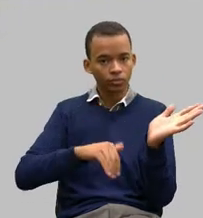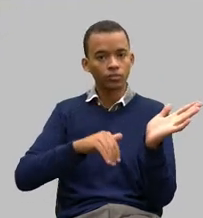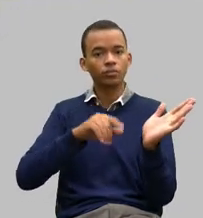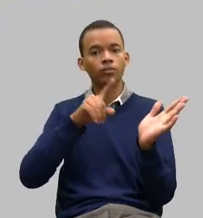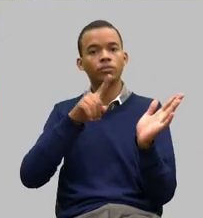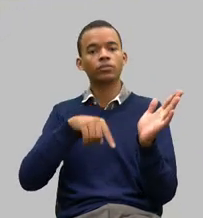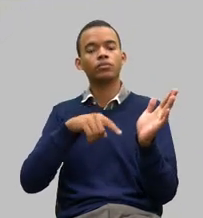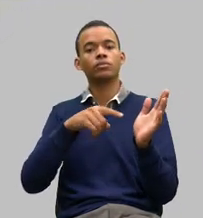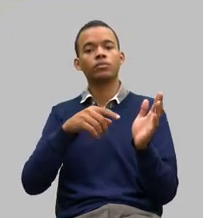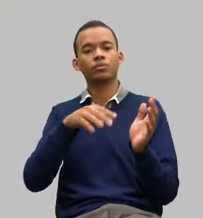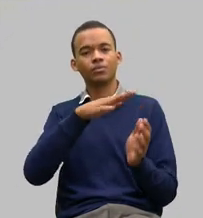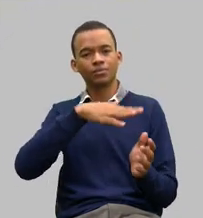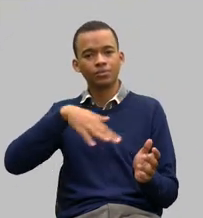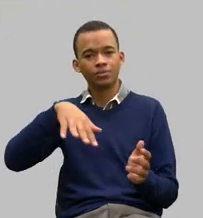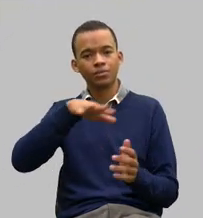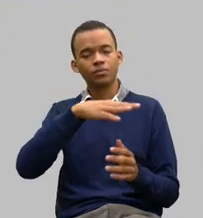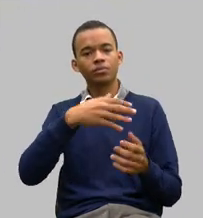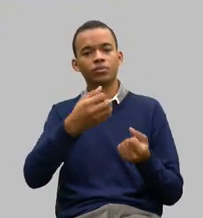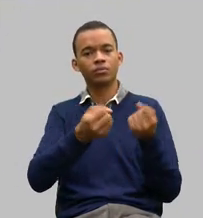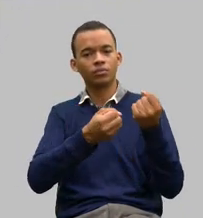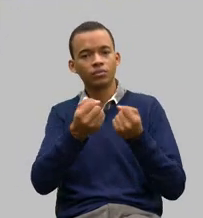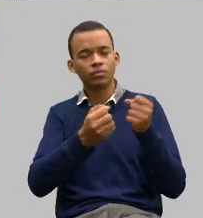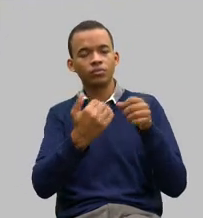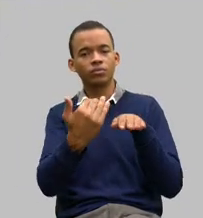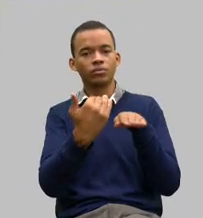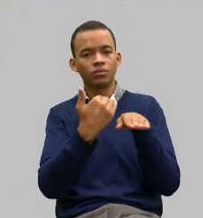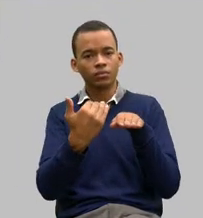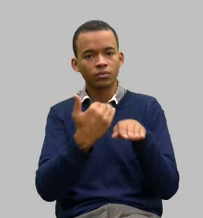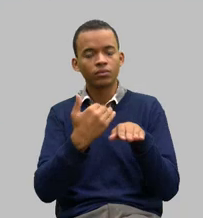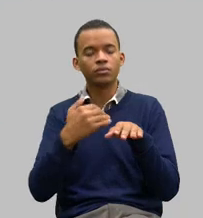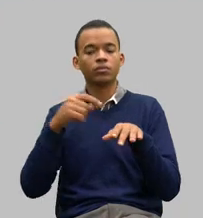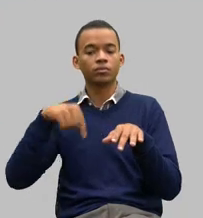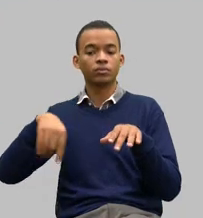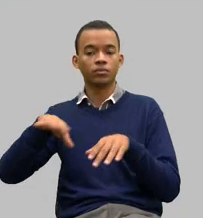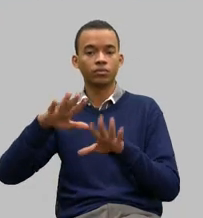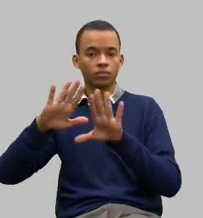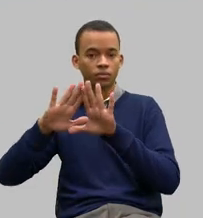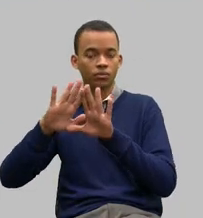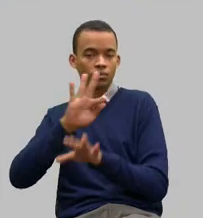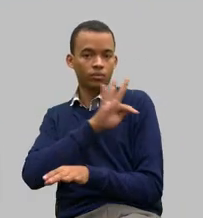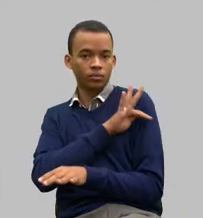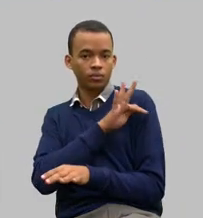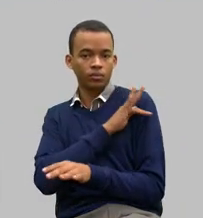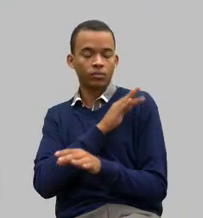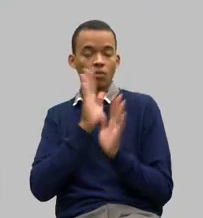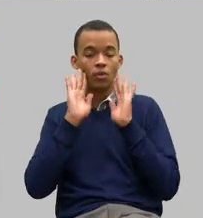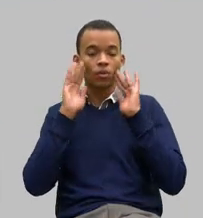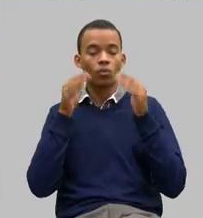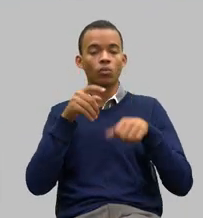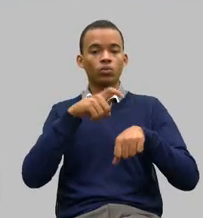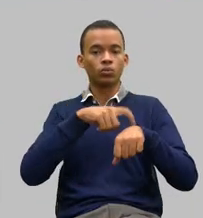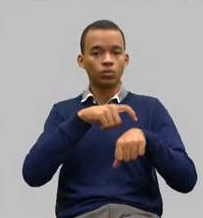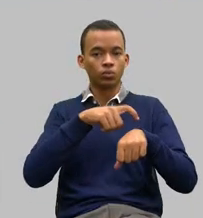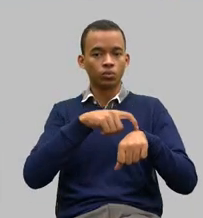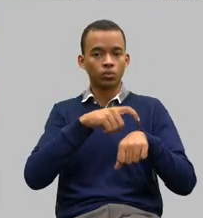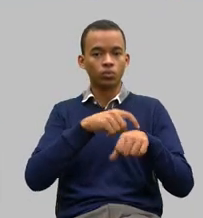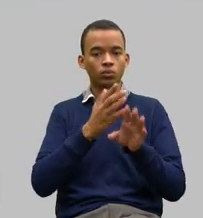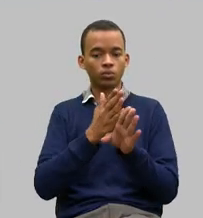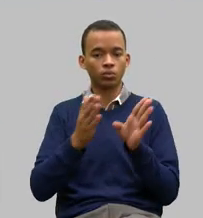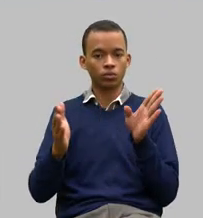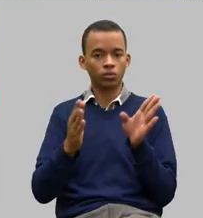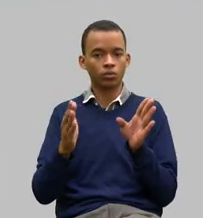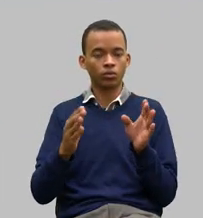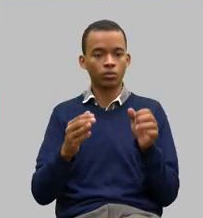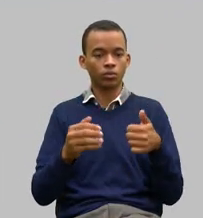parcerias no âmbito da Assembleia fiscaliza prestação de contas Considerando o período de 1eo de junho de 23 a